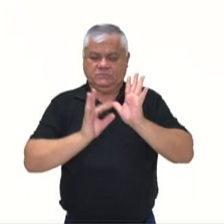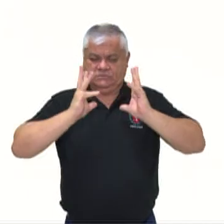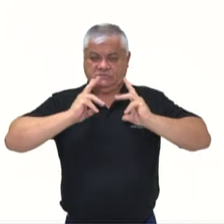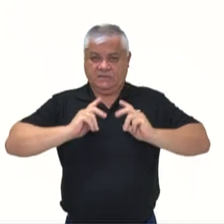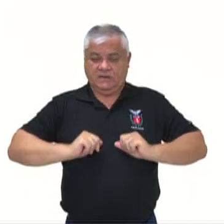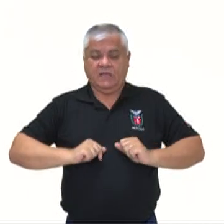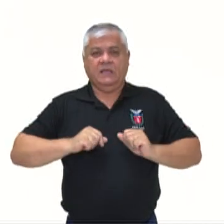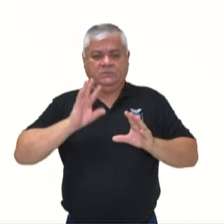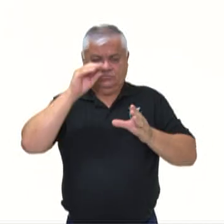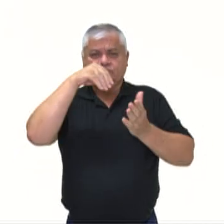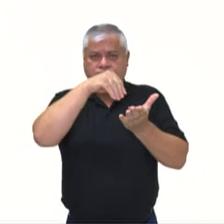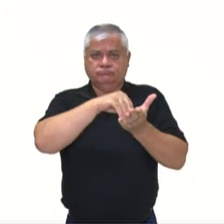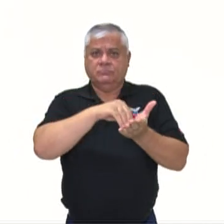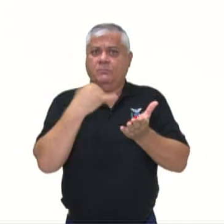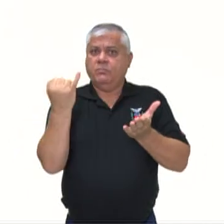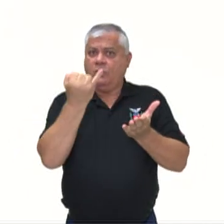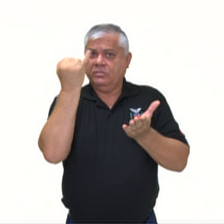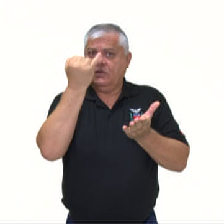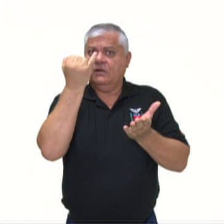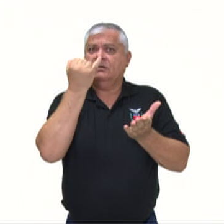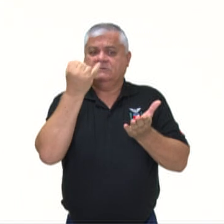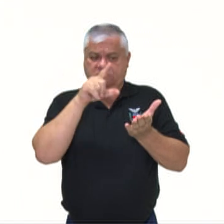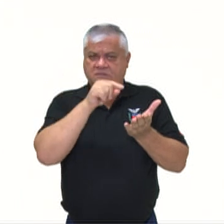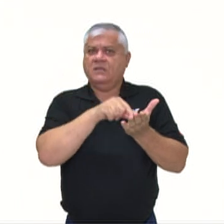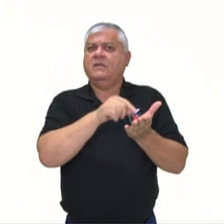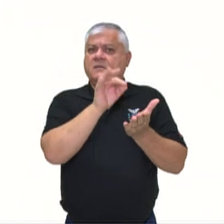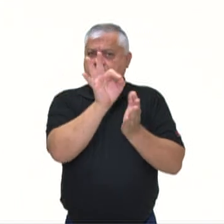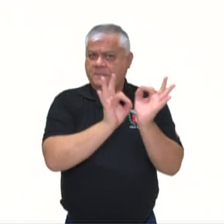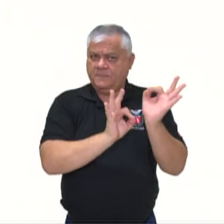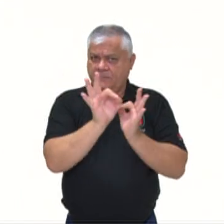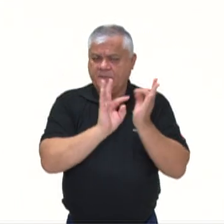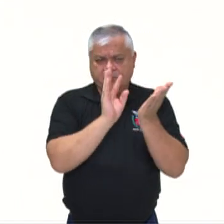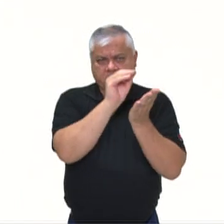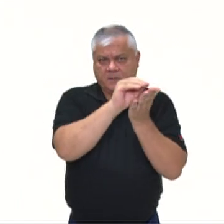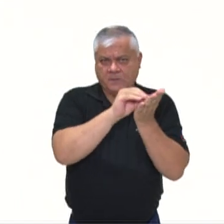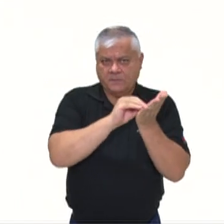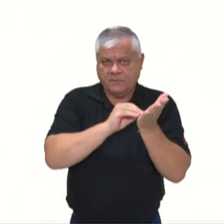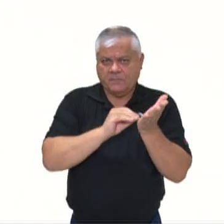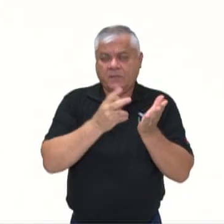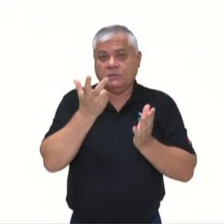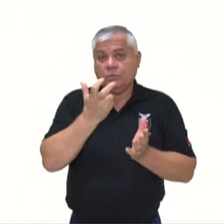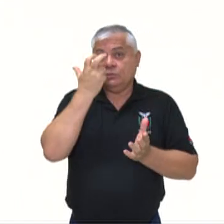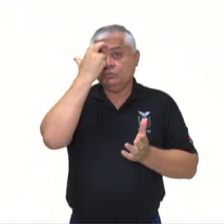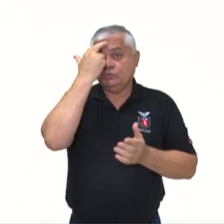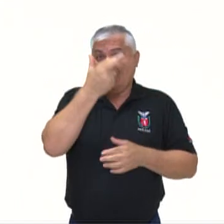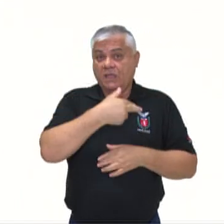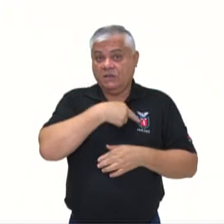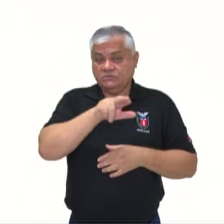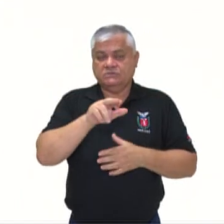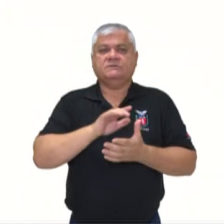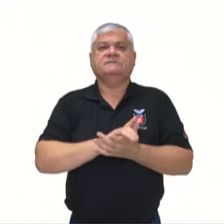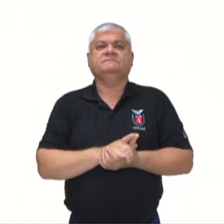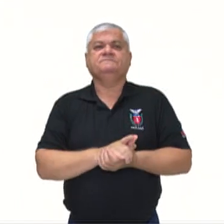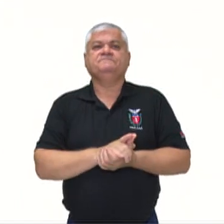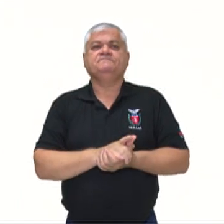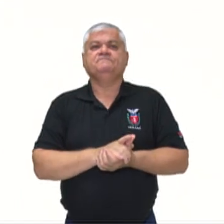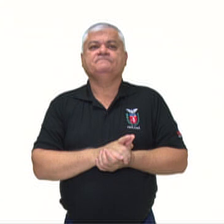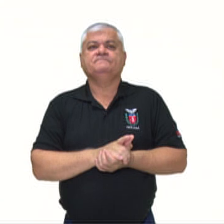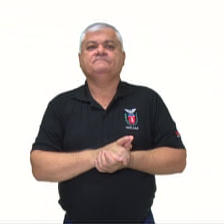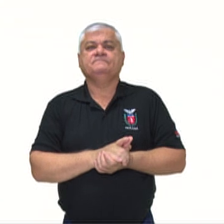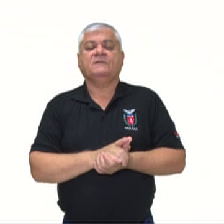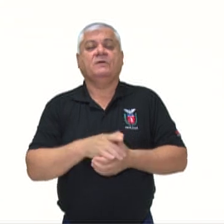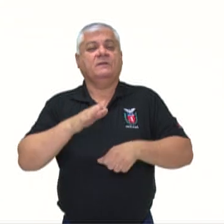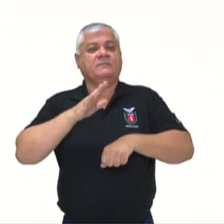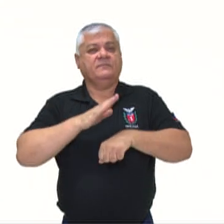que é fundamental na estrutura e na organização da cultura religiosa que o adota. Agora nós vamos dar